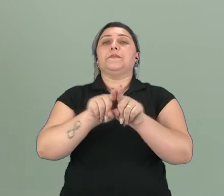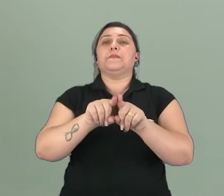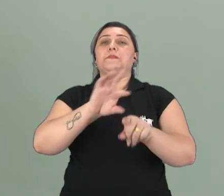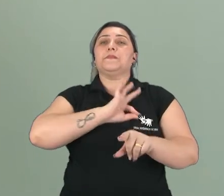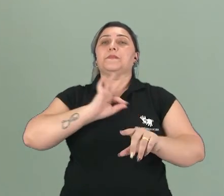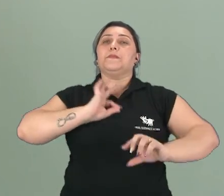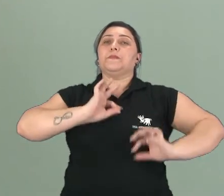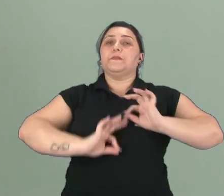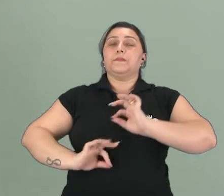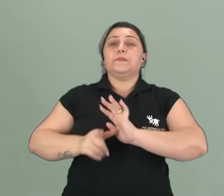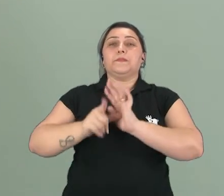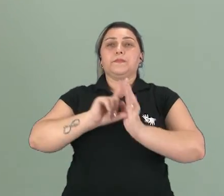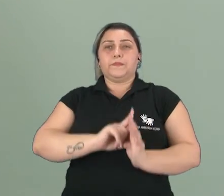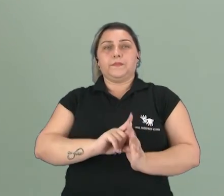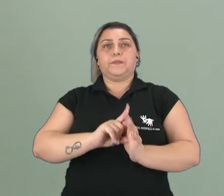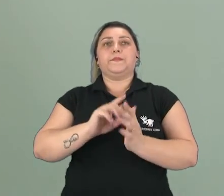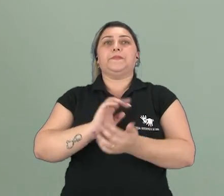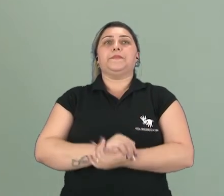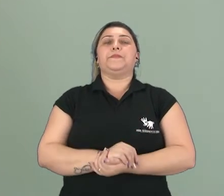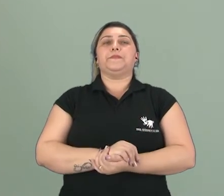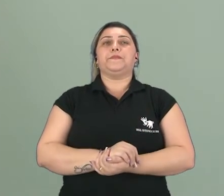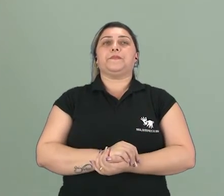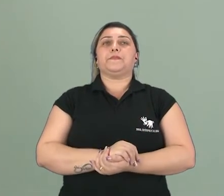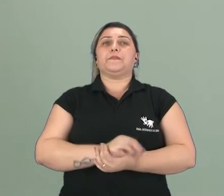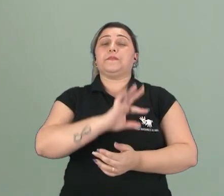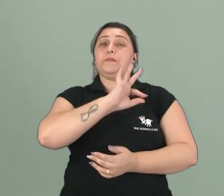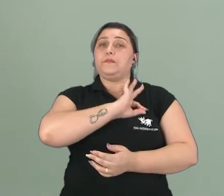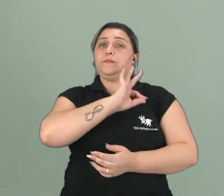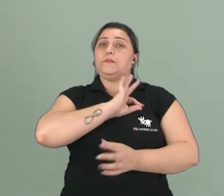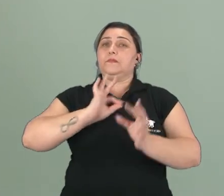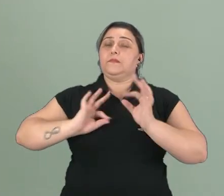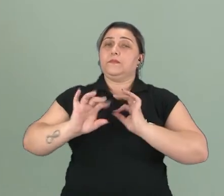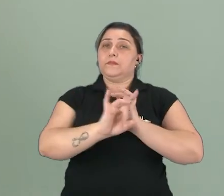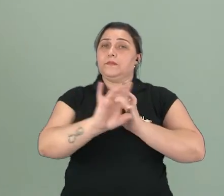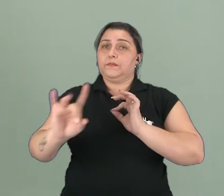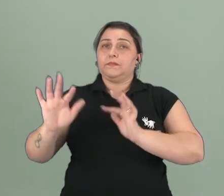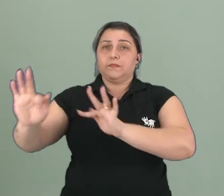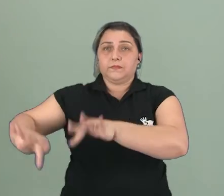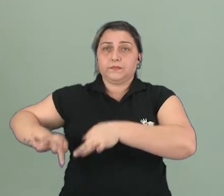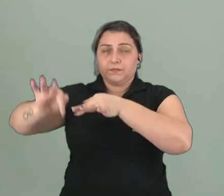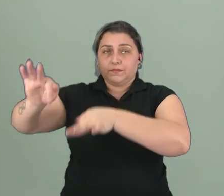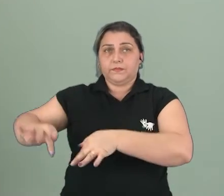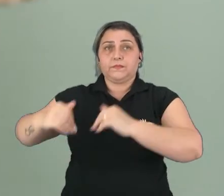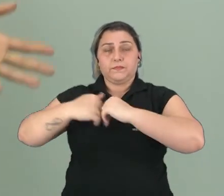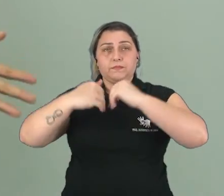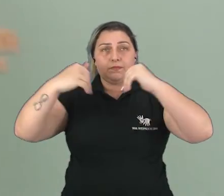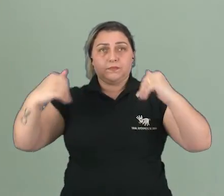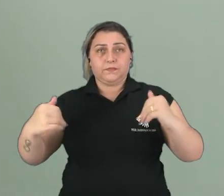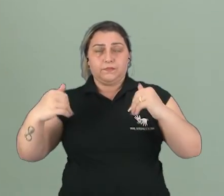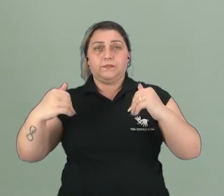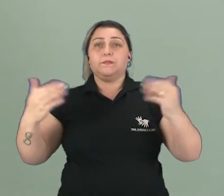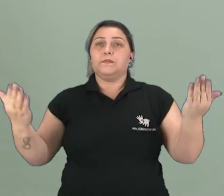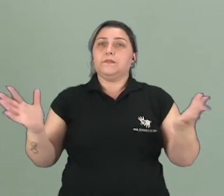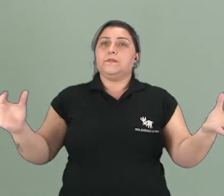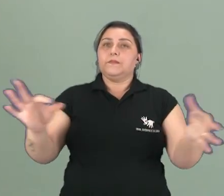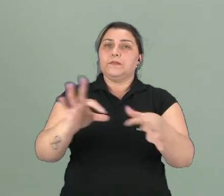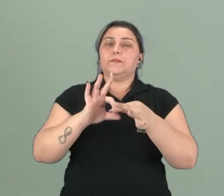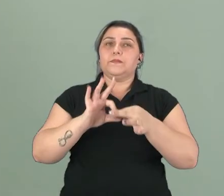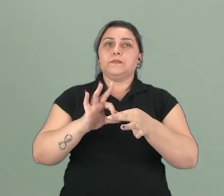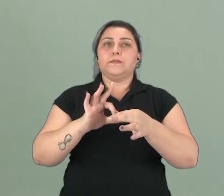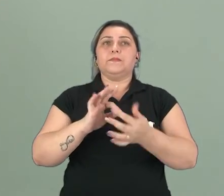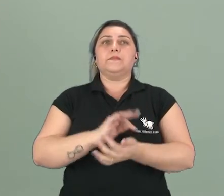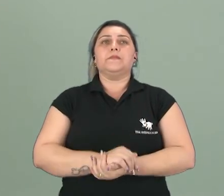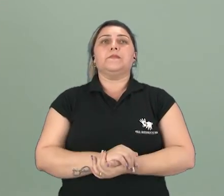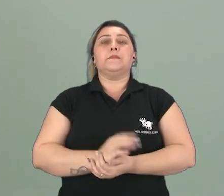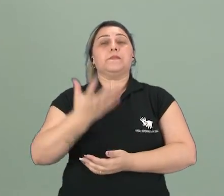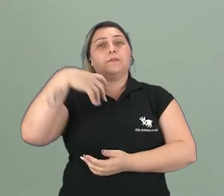Que antes era meio que um exército de cada senhor feudal, estava sob o controle do senhor feudal, agora passa a ser